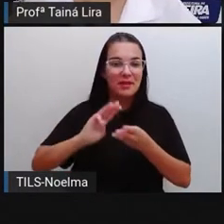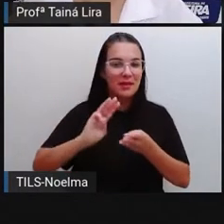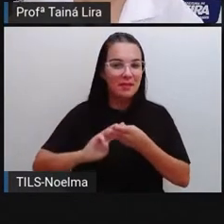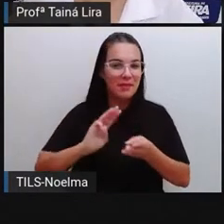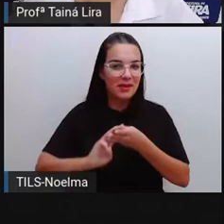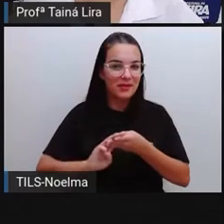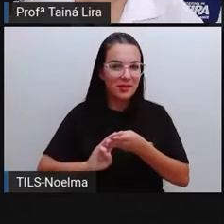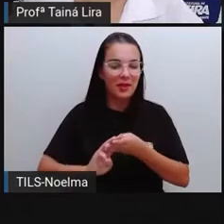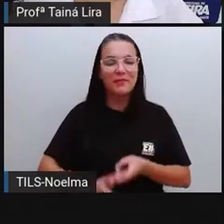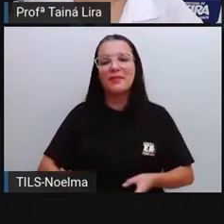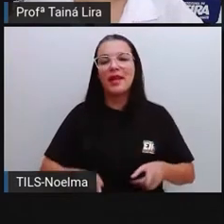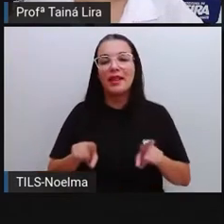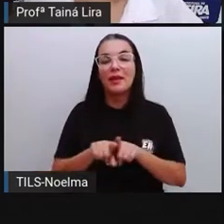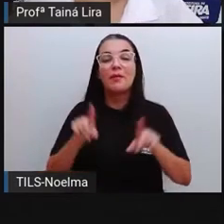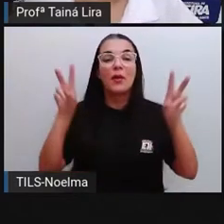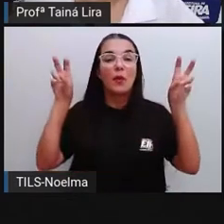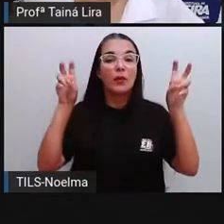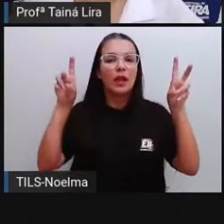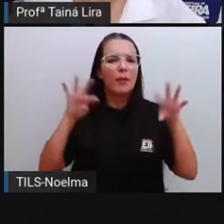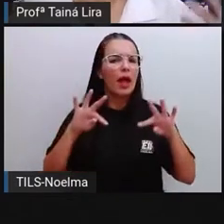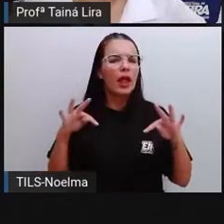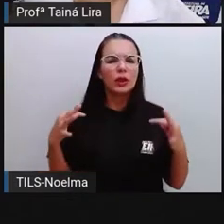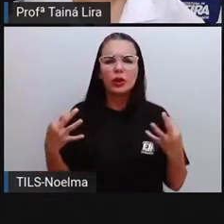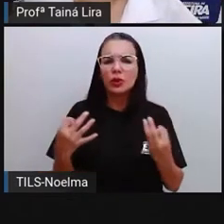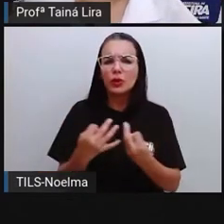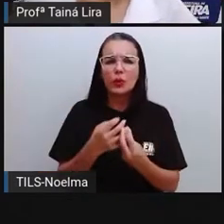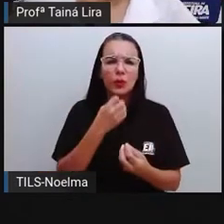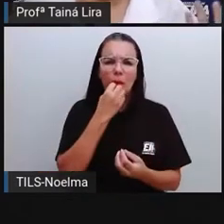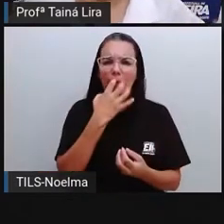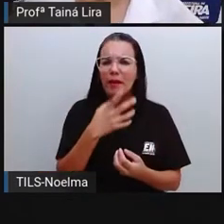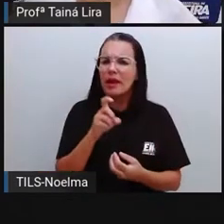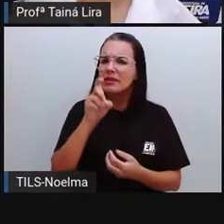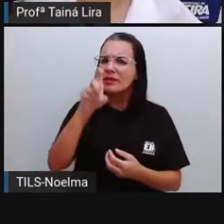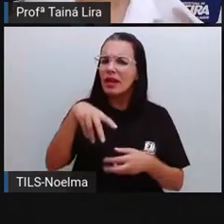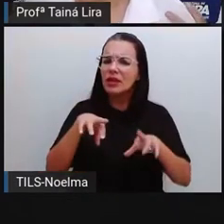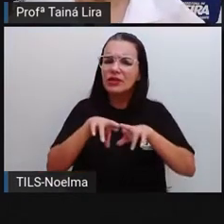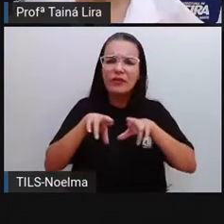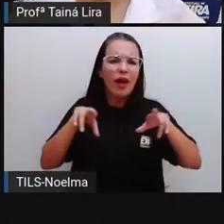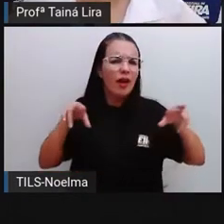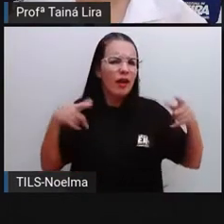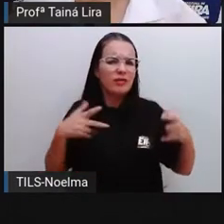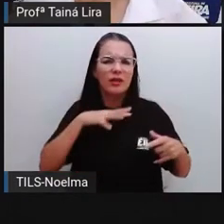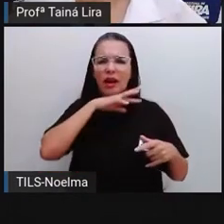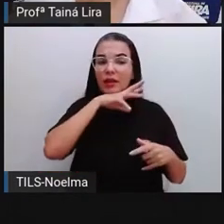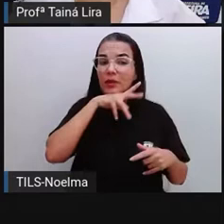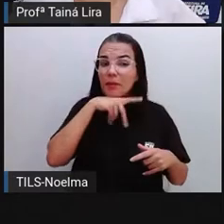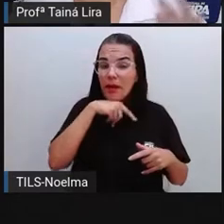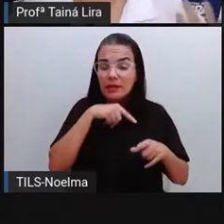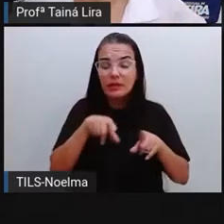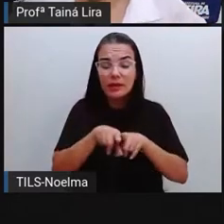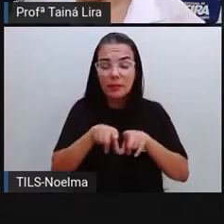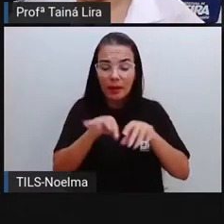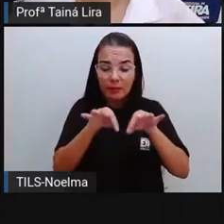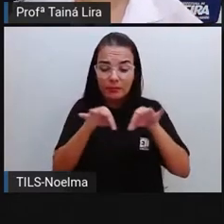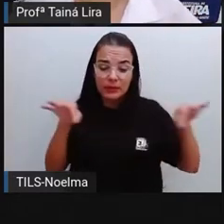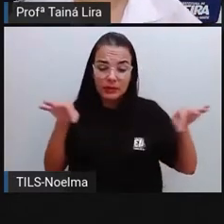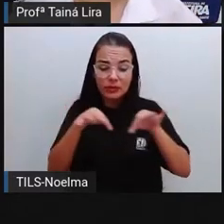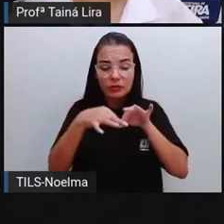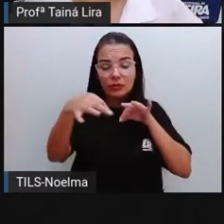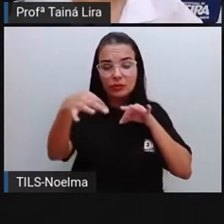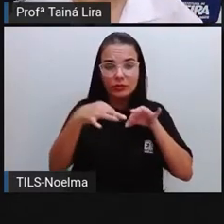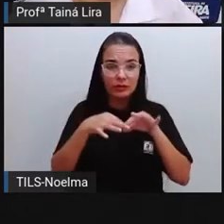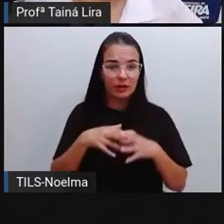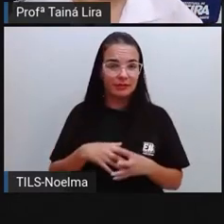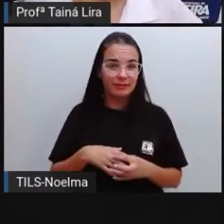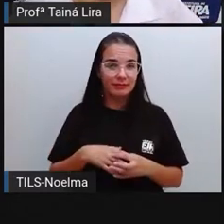tema, tudo bem ser diferente, animais e suas medidas. Então, vamos lá? O que será que a gente vai falar